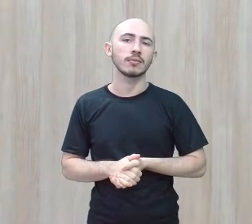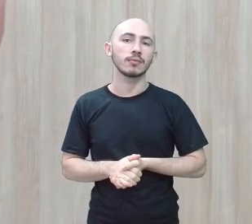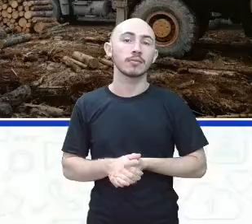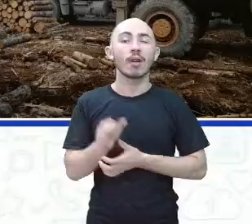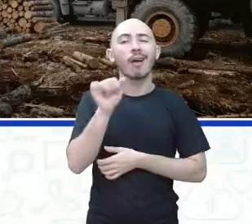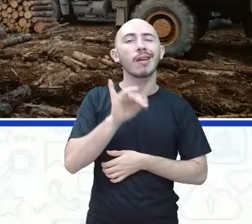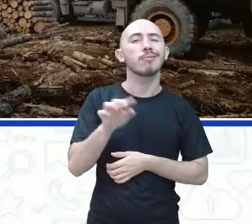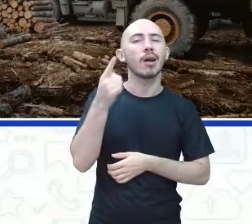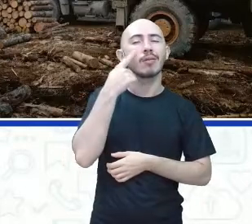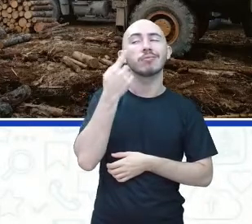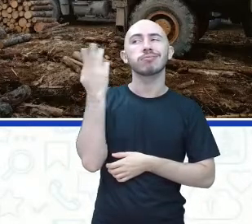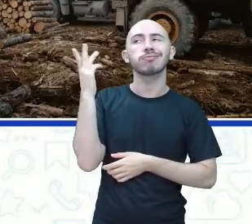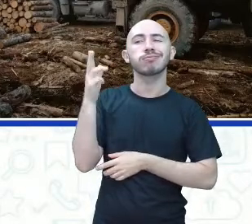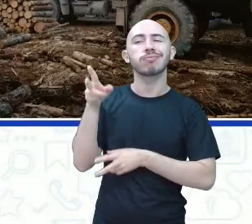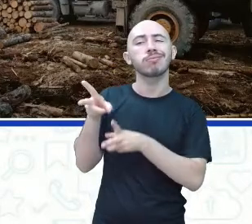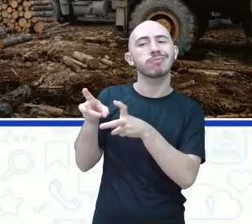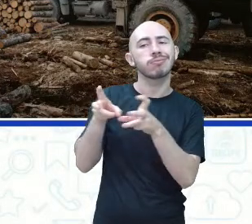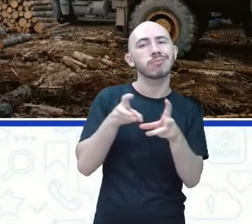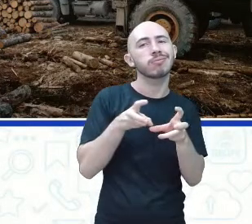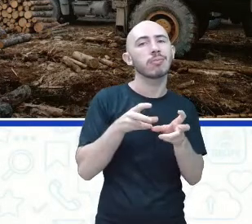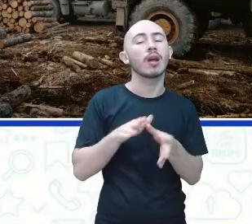imagem. Quanto tempo a natureza